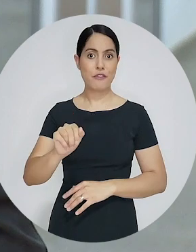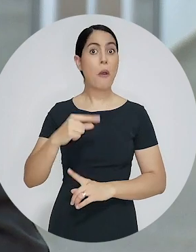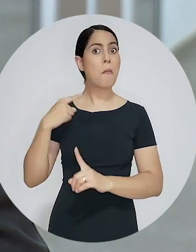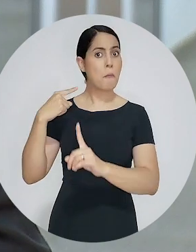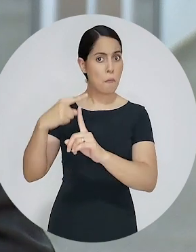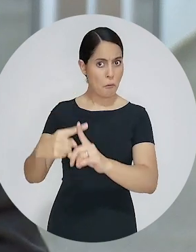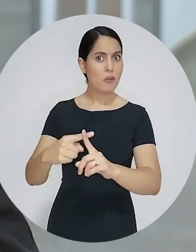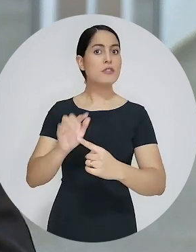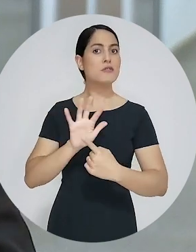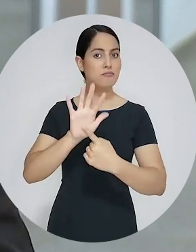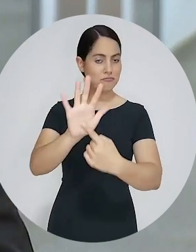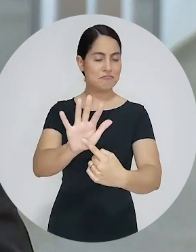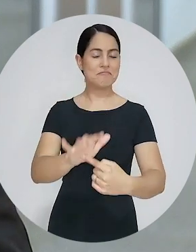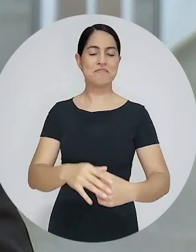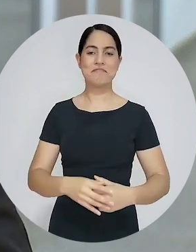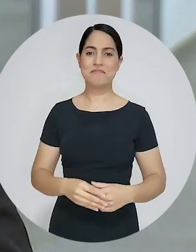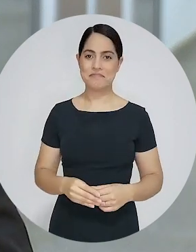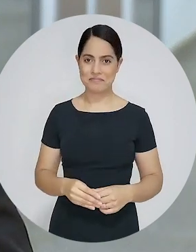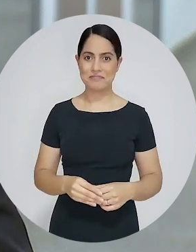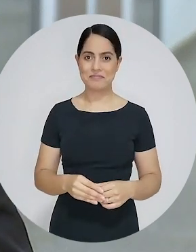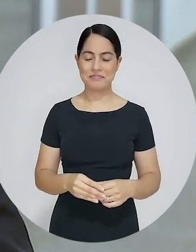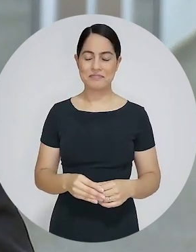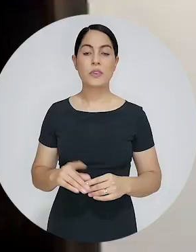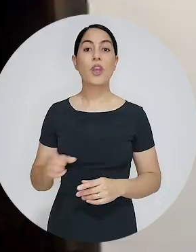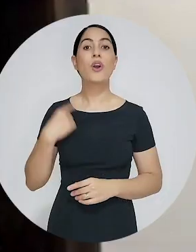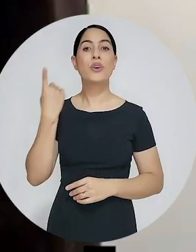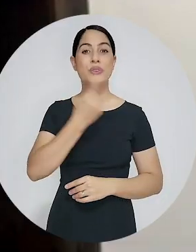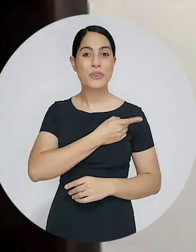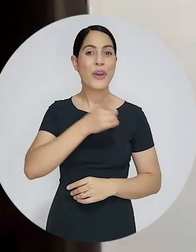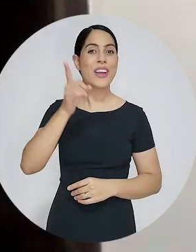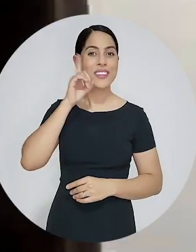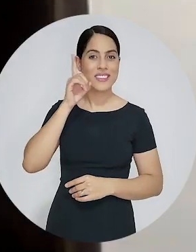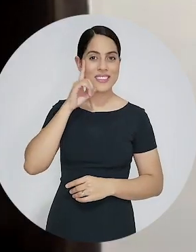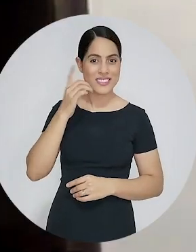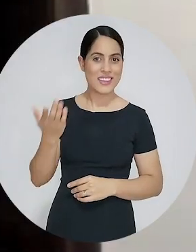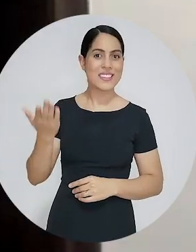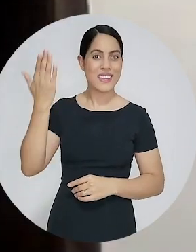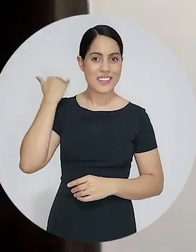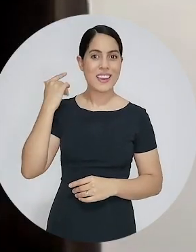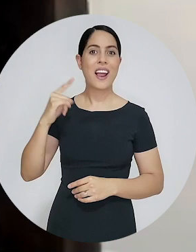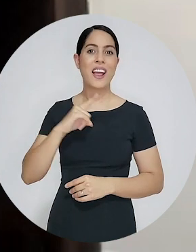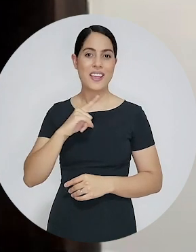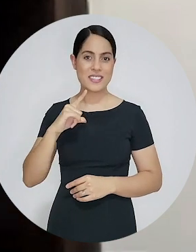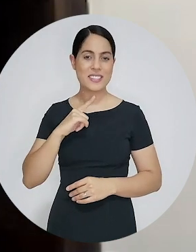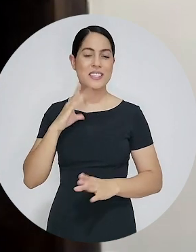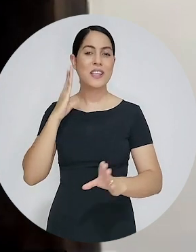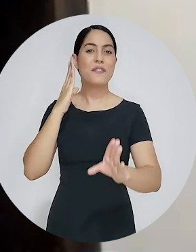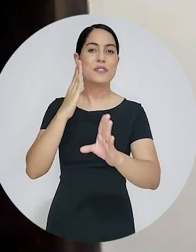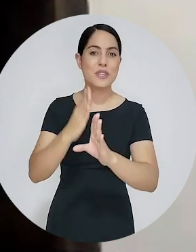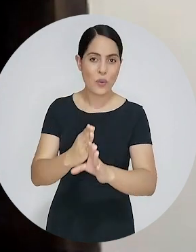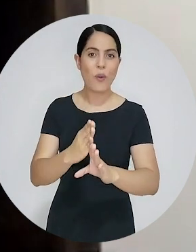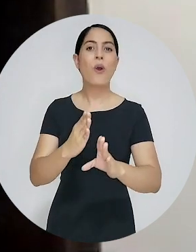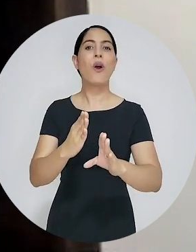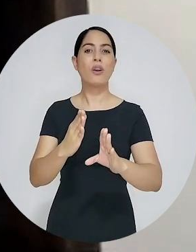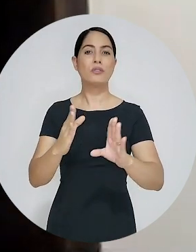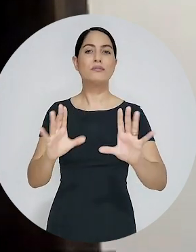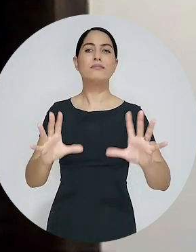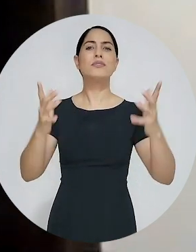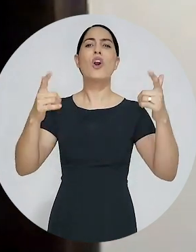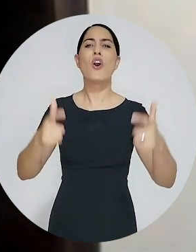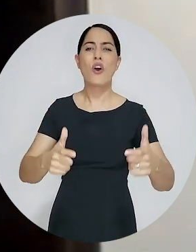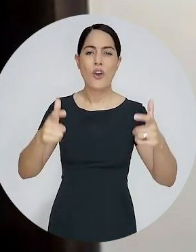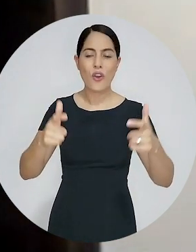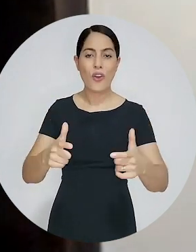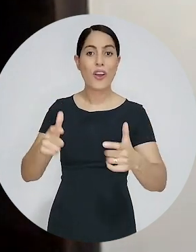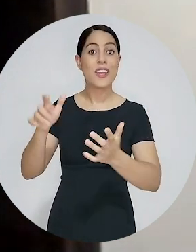que foi destaque em todo o país. Encerramos dias atrás o 10º Encontro Nacional de Prerrogativas,